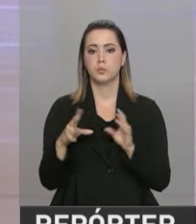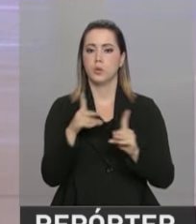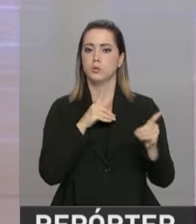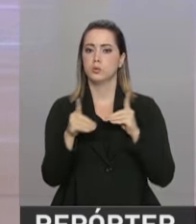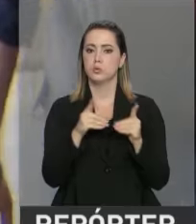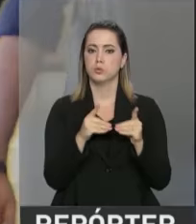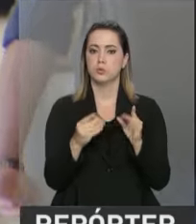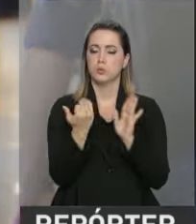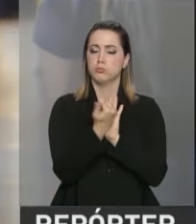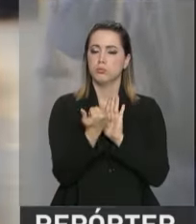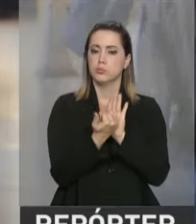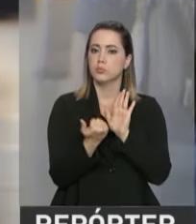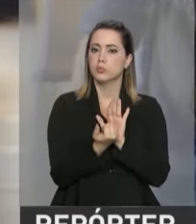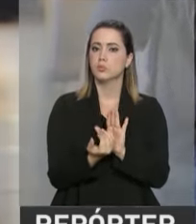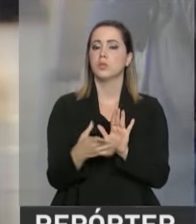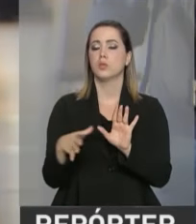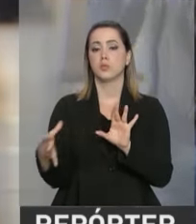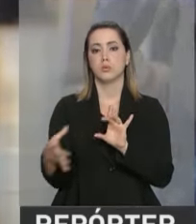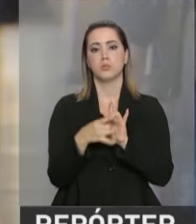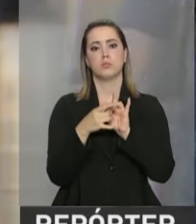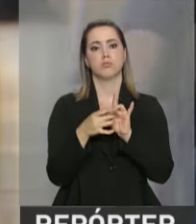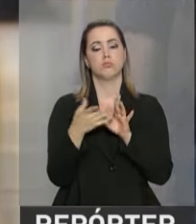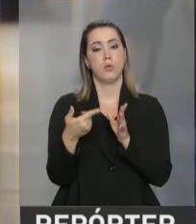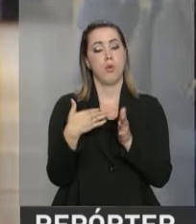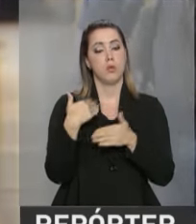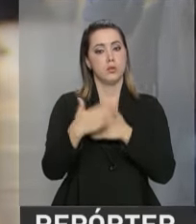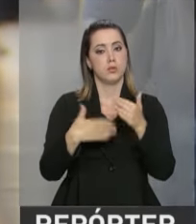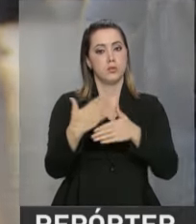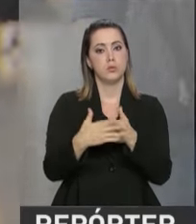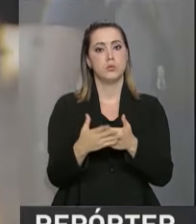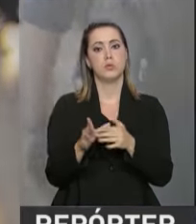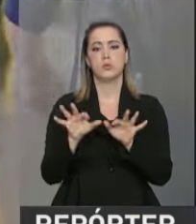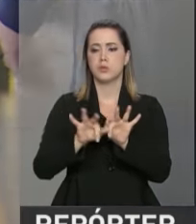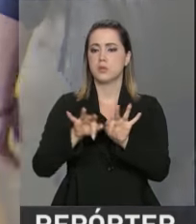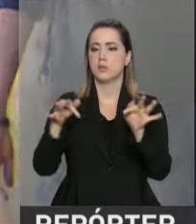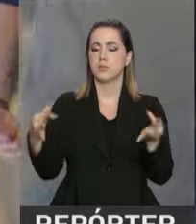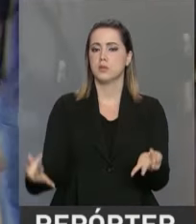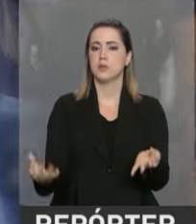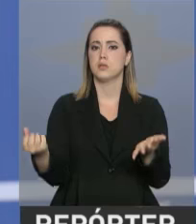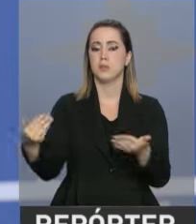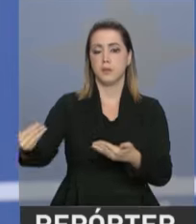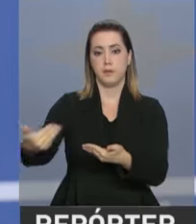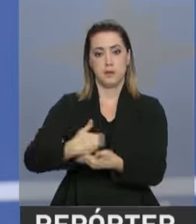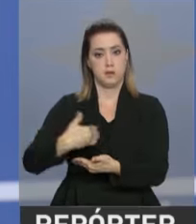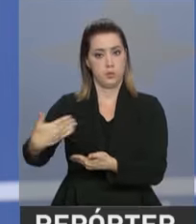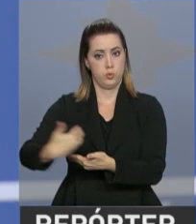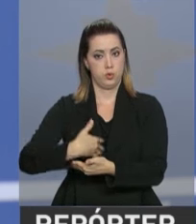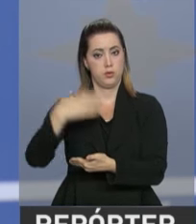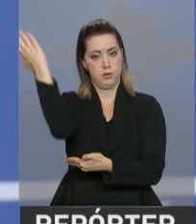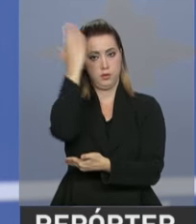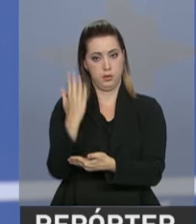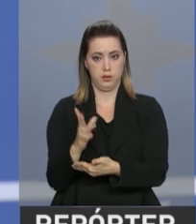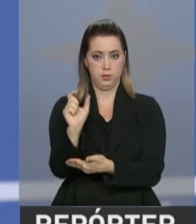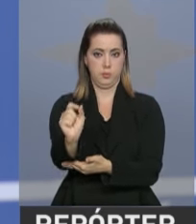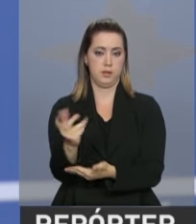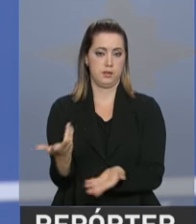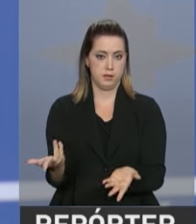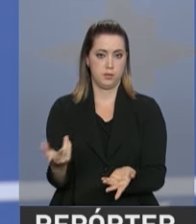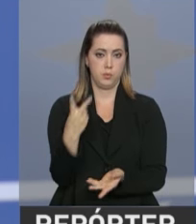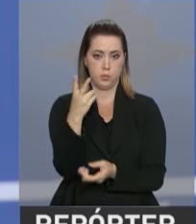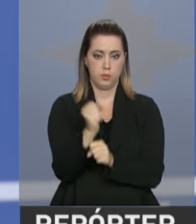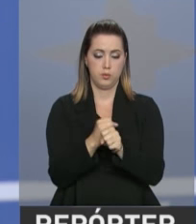de medidas que inclui a prorrogação da isenção de visto por mais 2 anos a proposta do ministério de turismo da